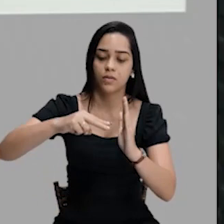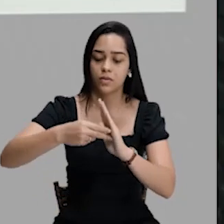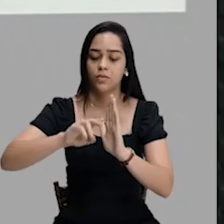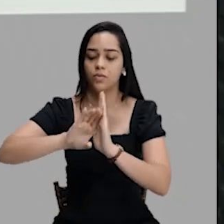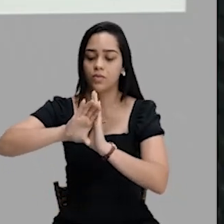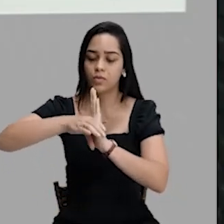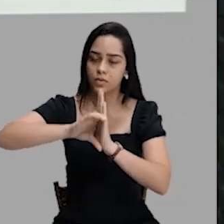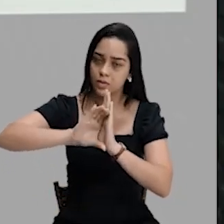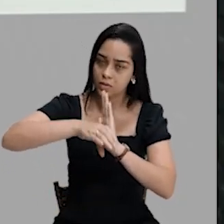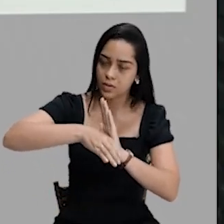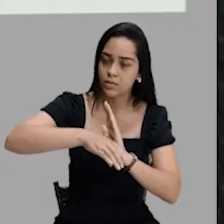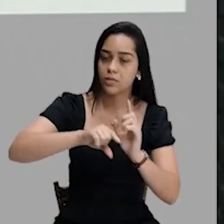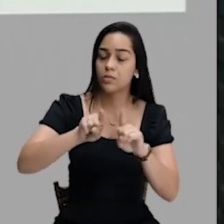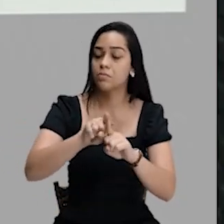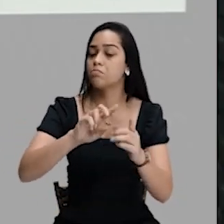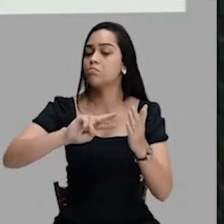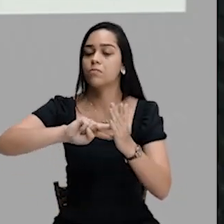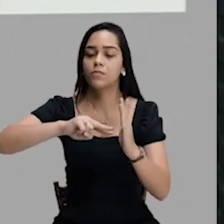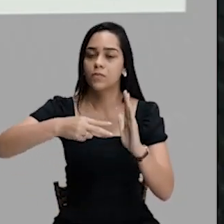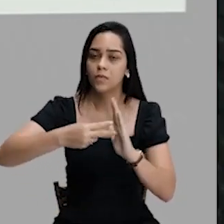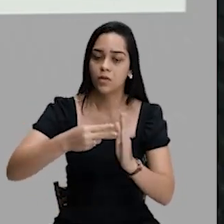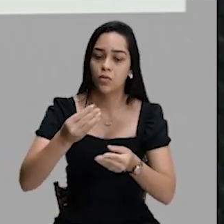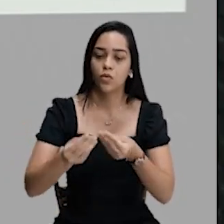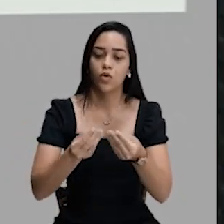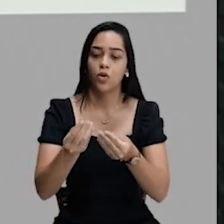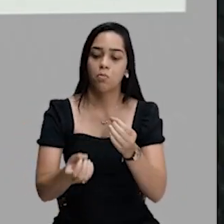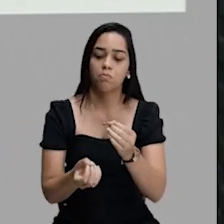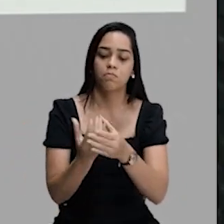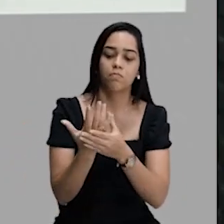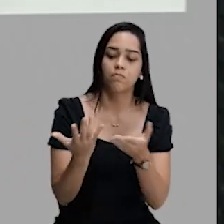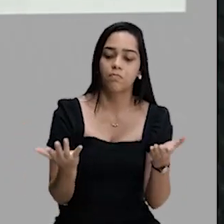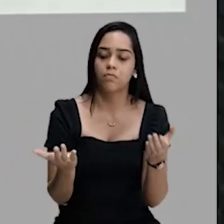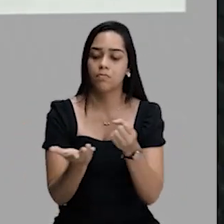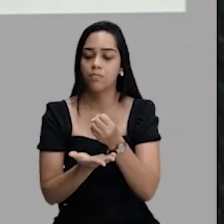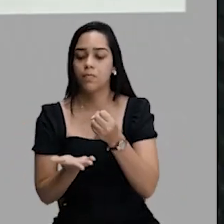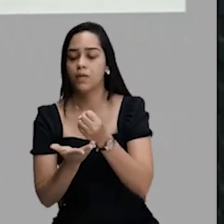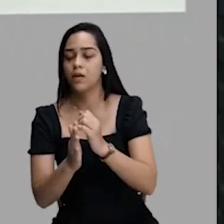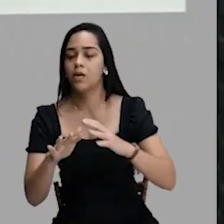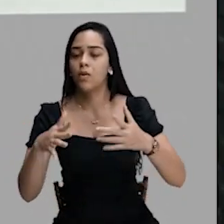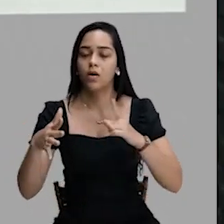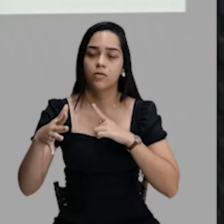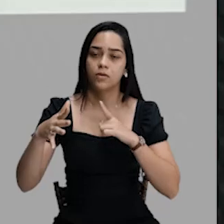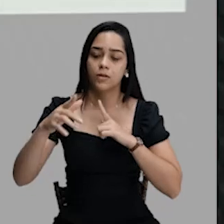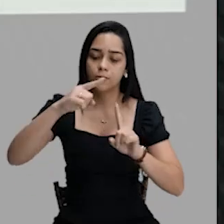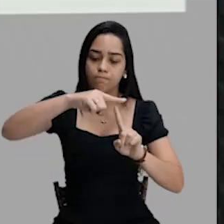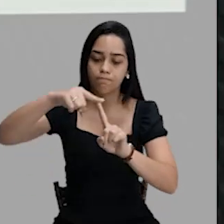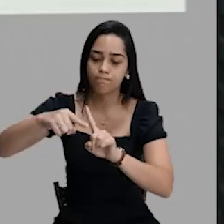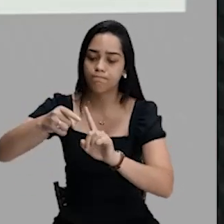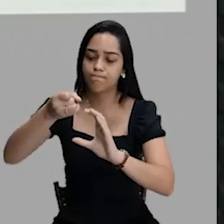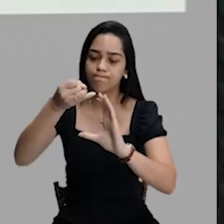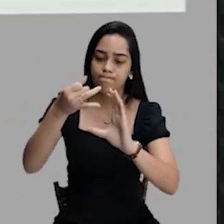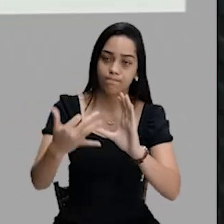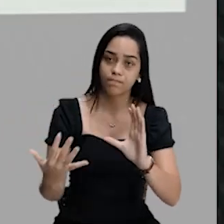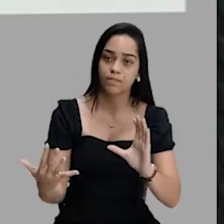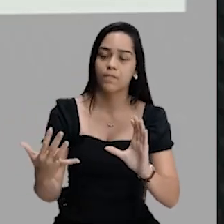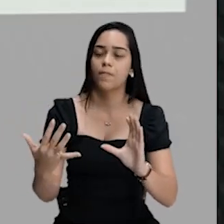de poliedro, o que é um poliedro, como é que ele é formado, quais são algumas propriedades,